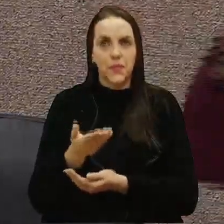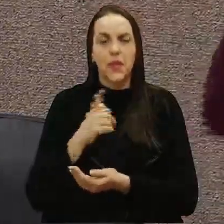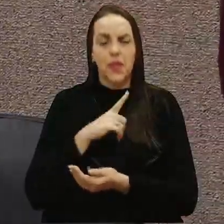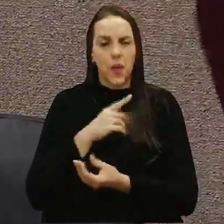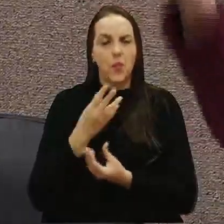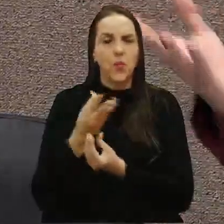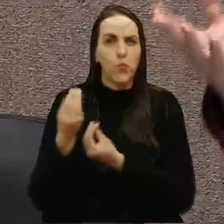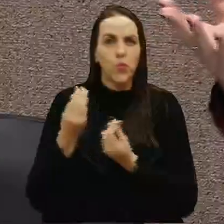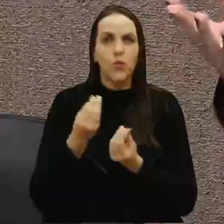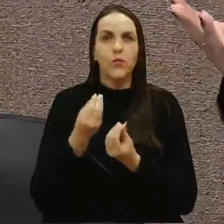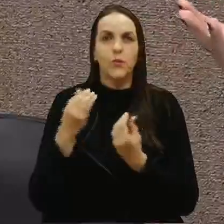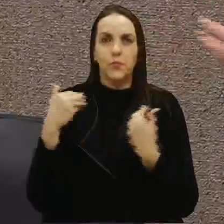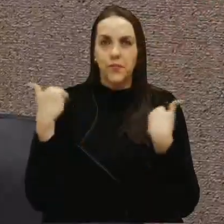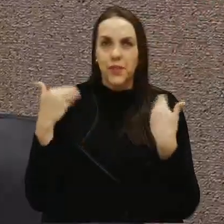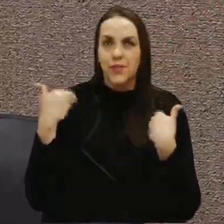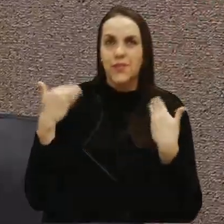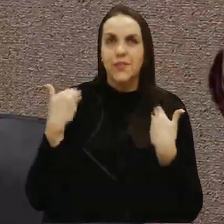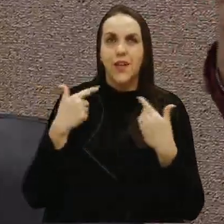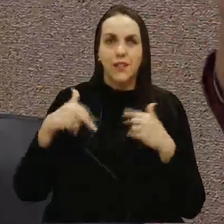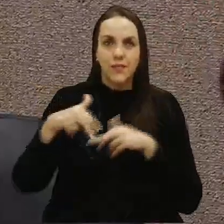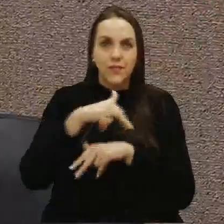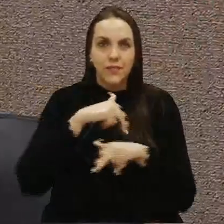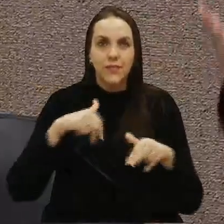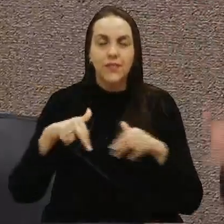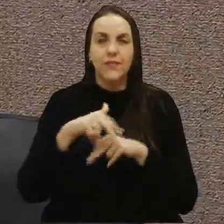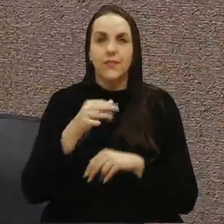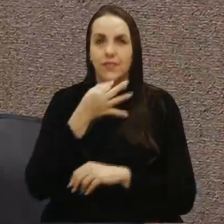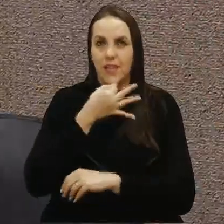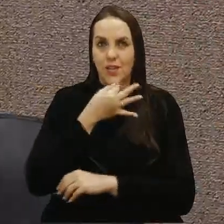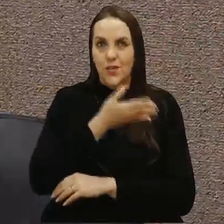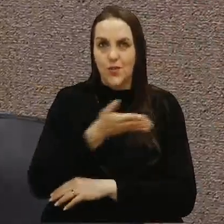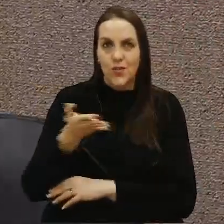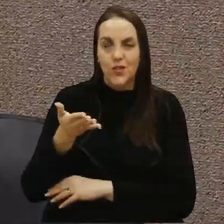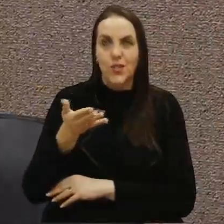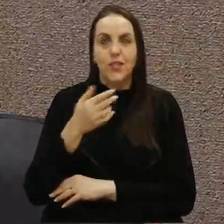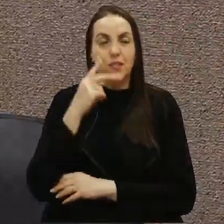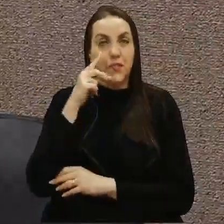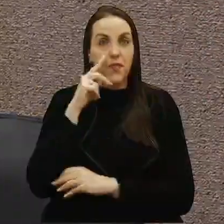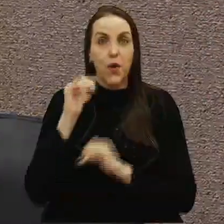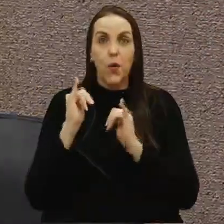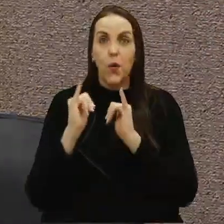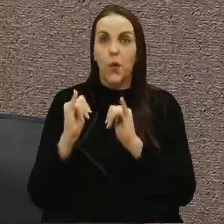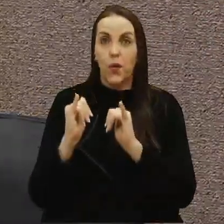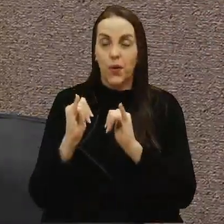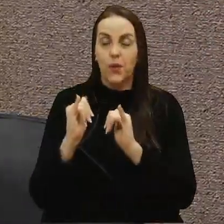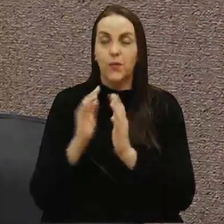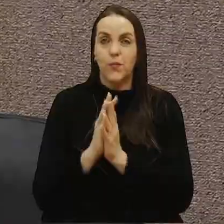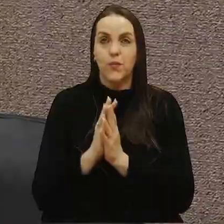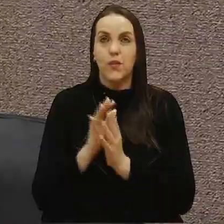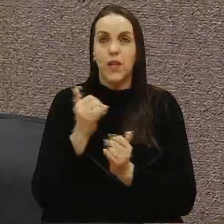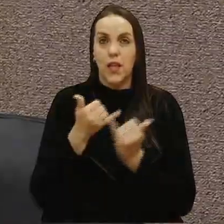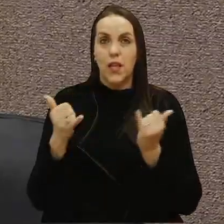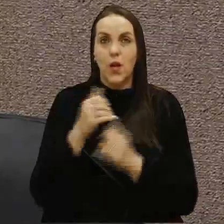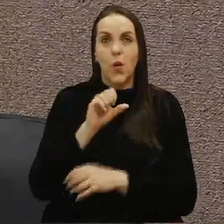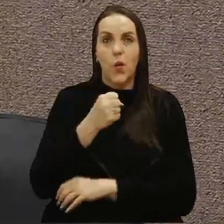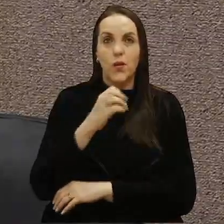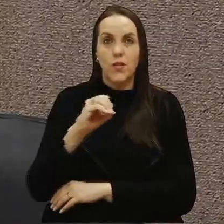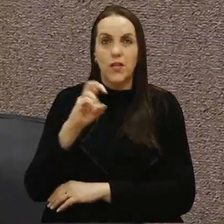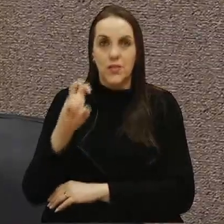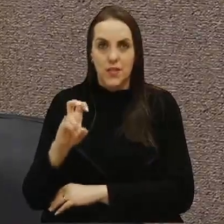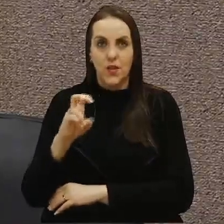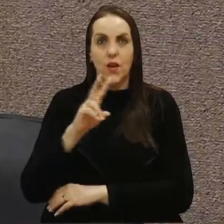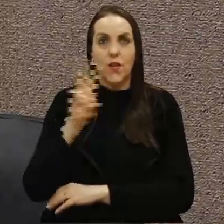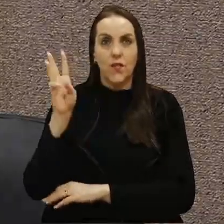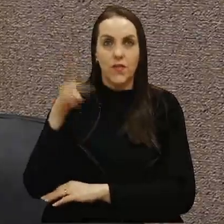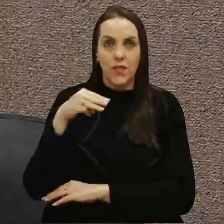passeando, né, andando aqui pelas ruas de Caxias do Sul, a gente está andando, e vê esse ônibus, é o da linha 805 da Visate, ilustrado